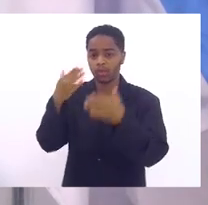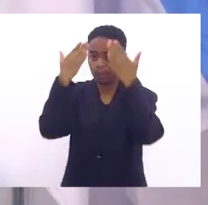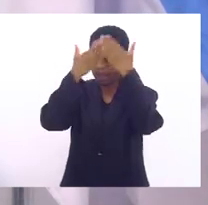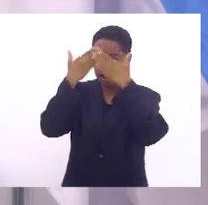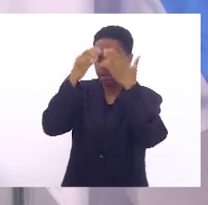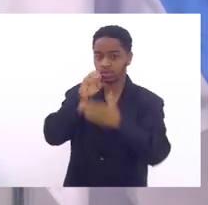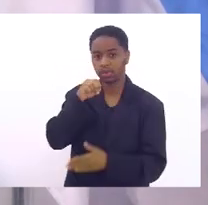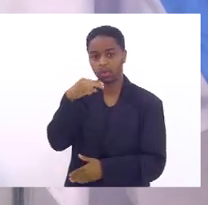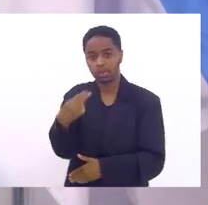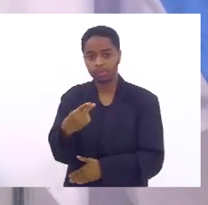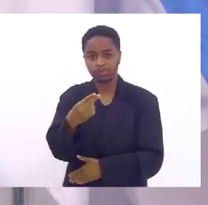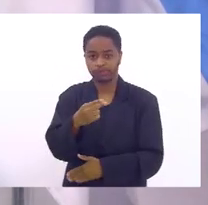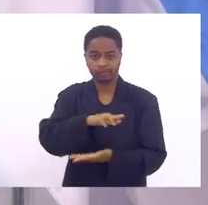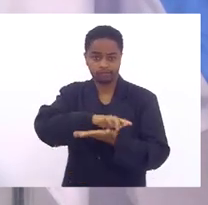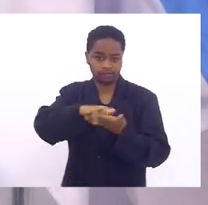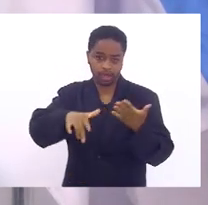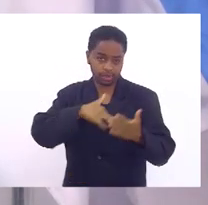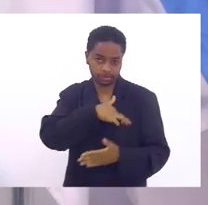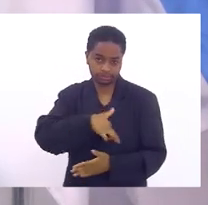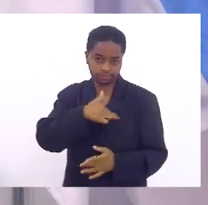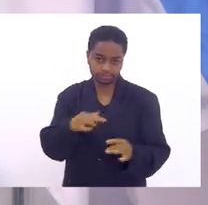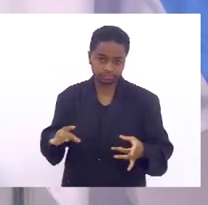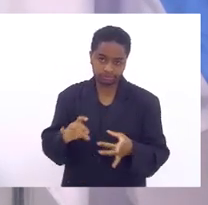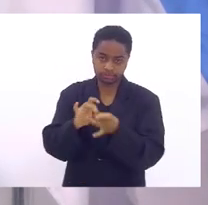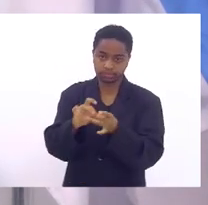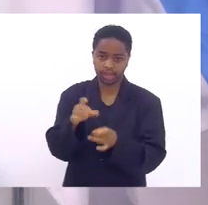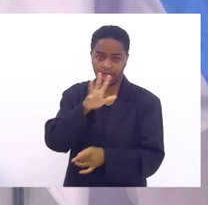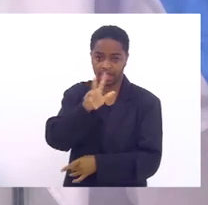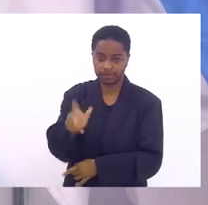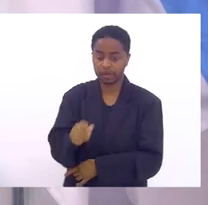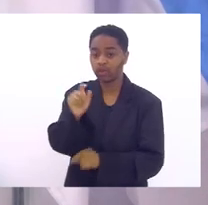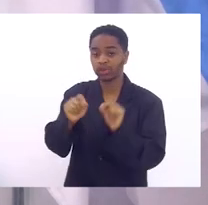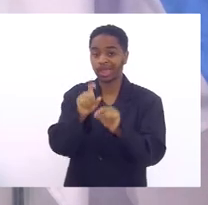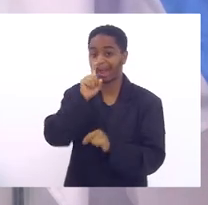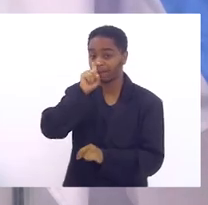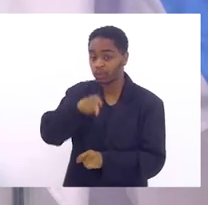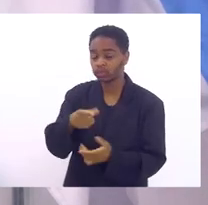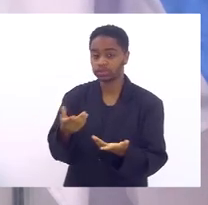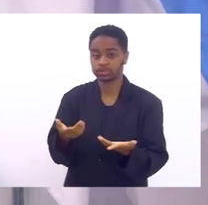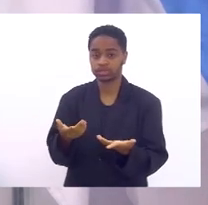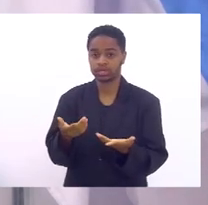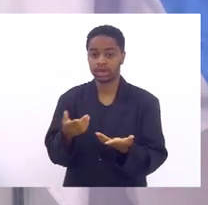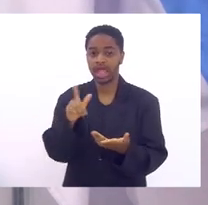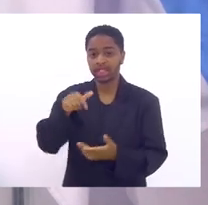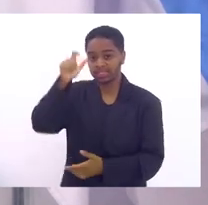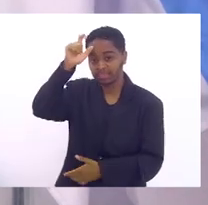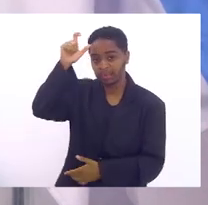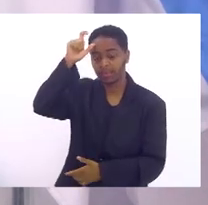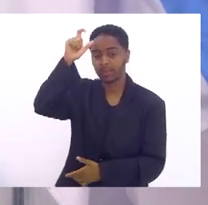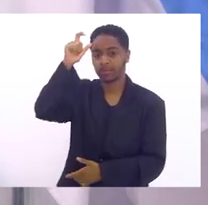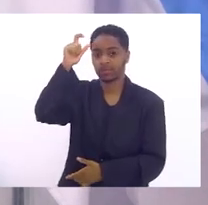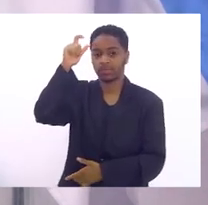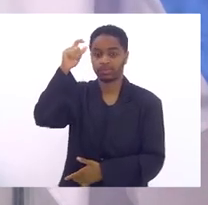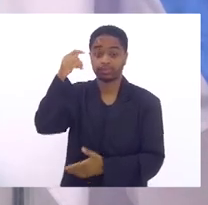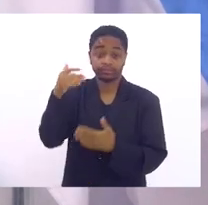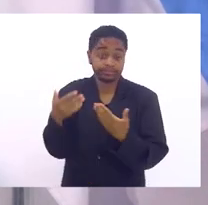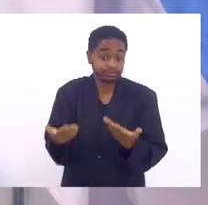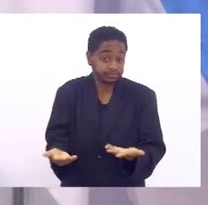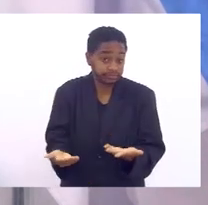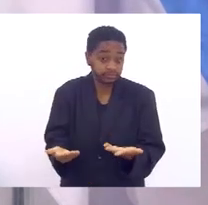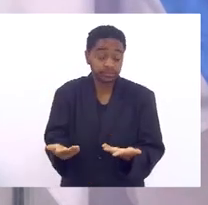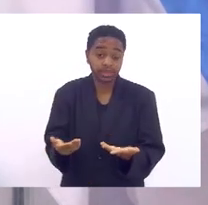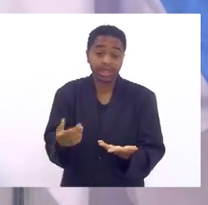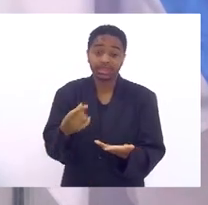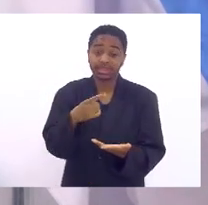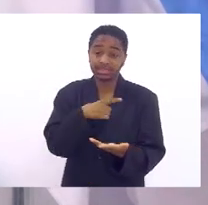eh religiões de matriz africana são bruxas são demônios são Então existe